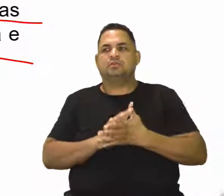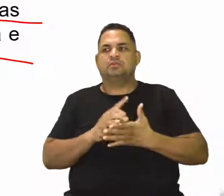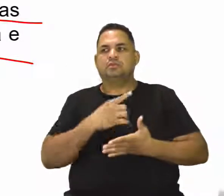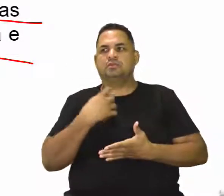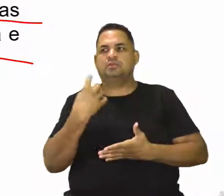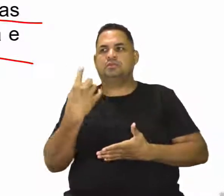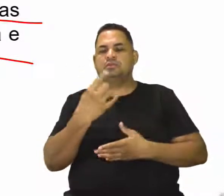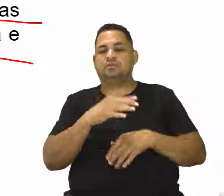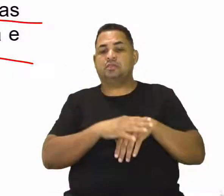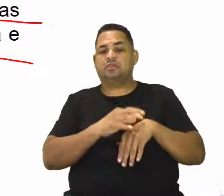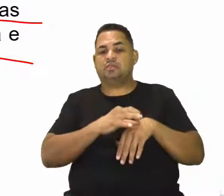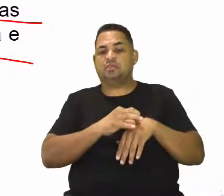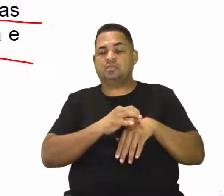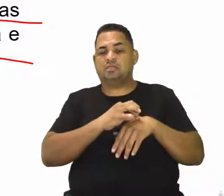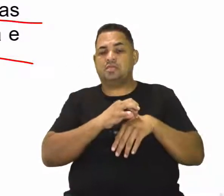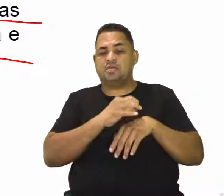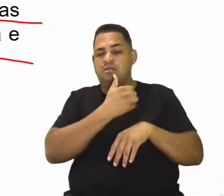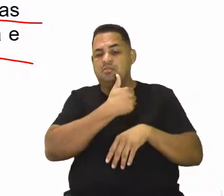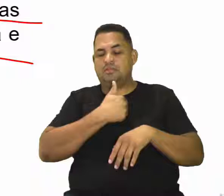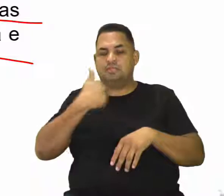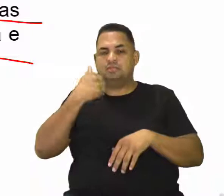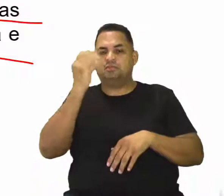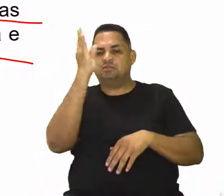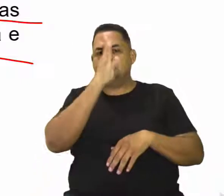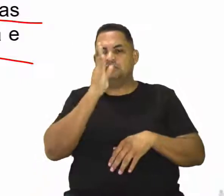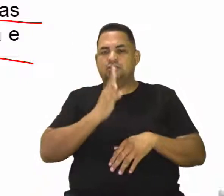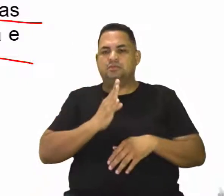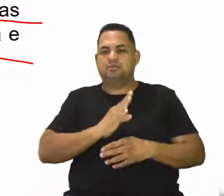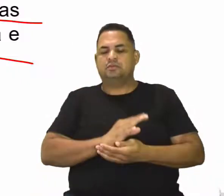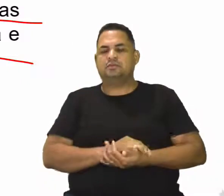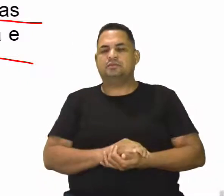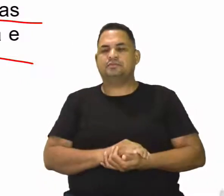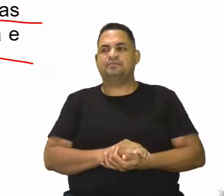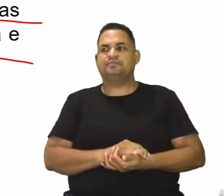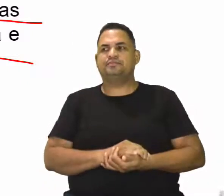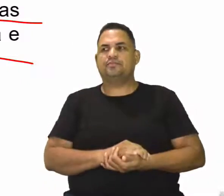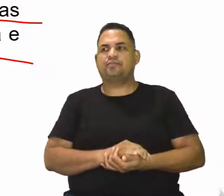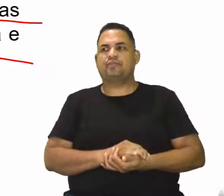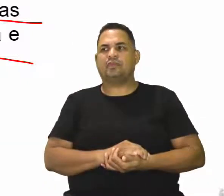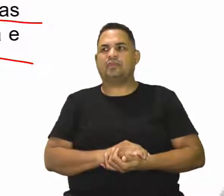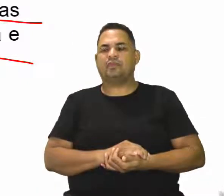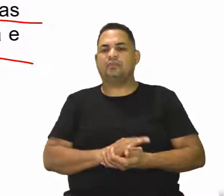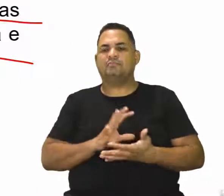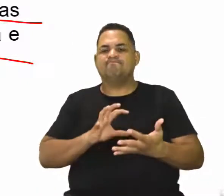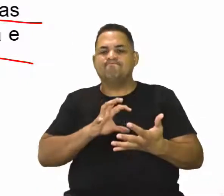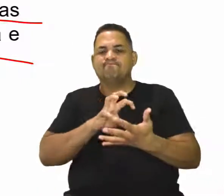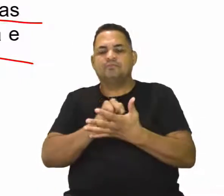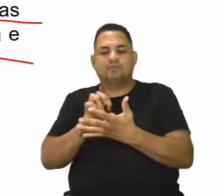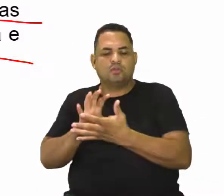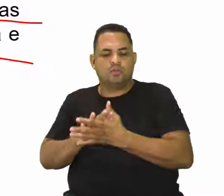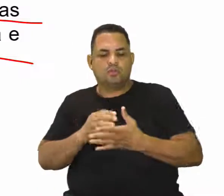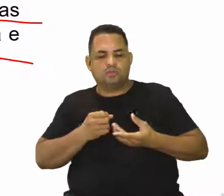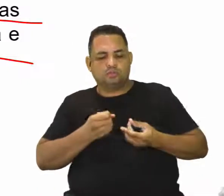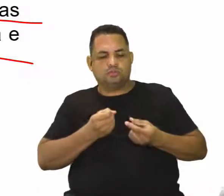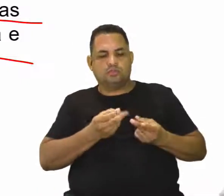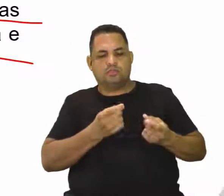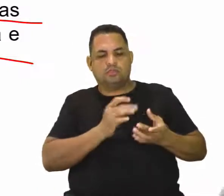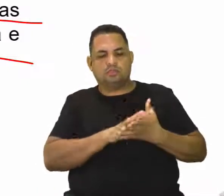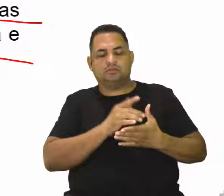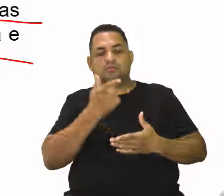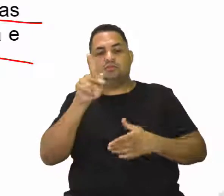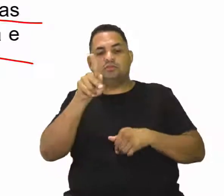nossa carne é uma das melhores do Brasil. E aí, para poder conquistar mercado